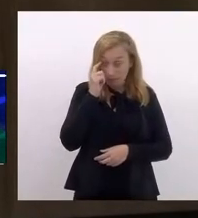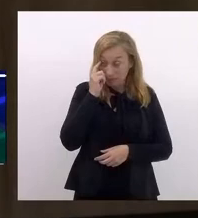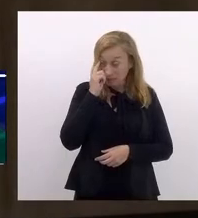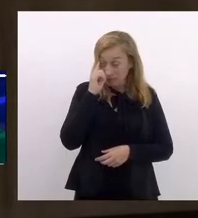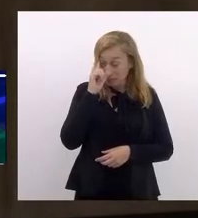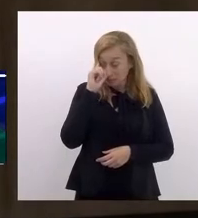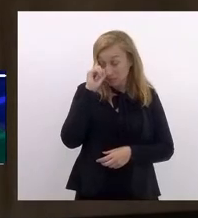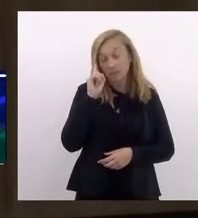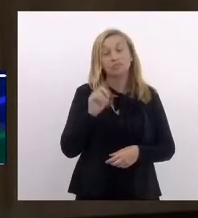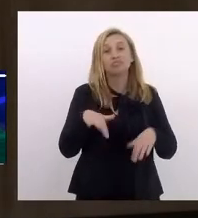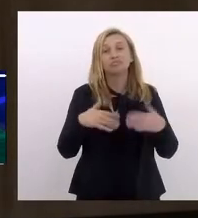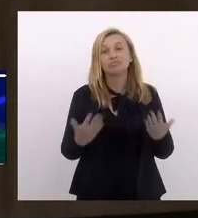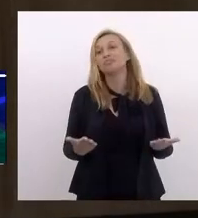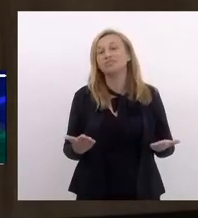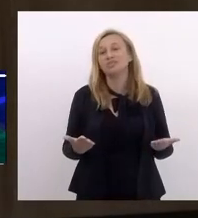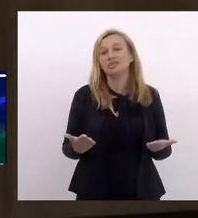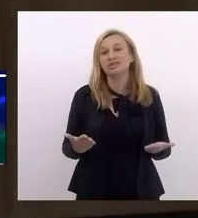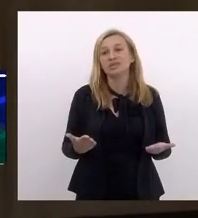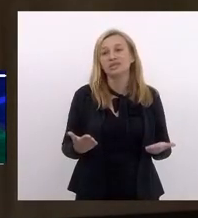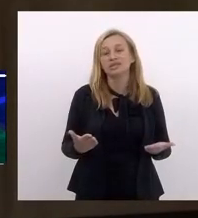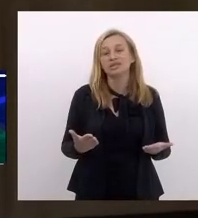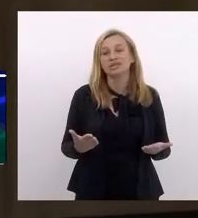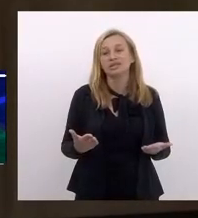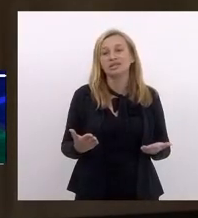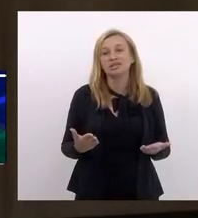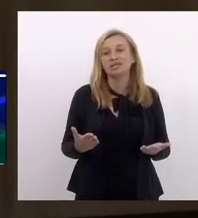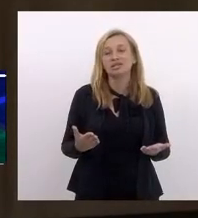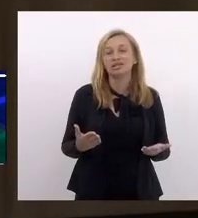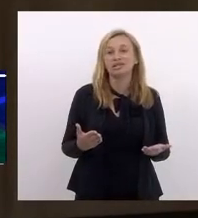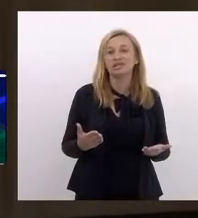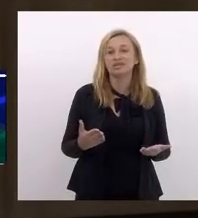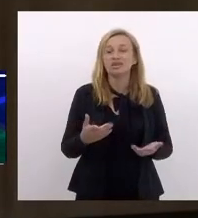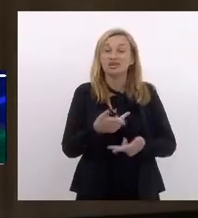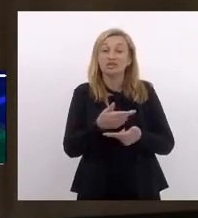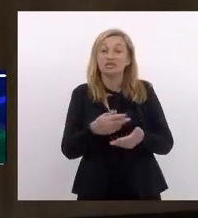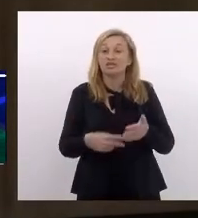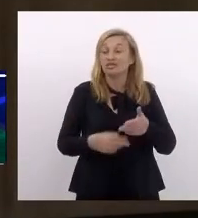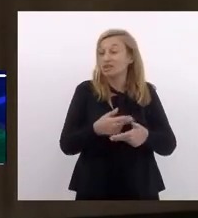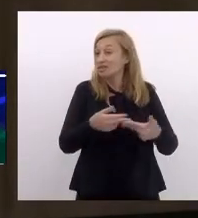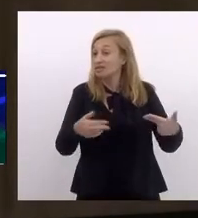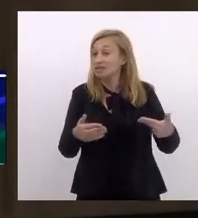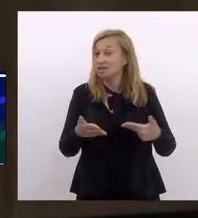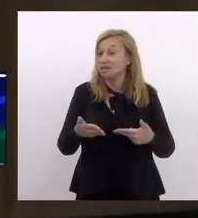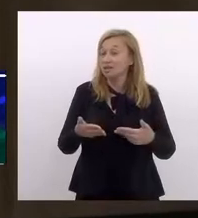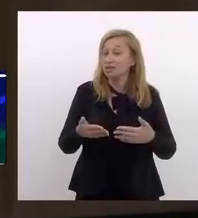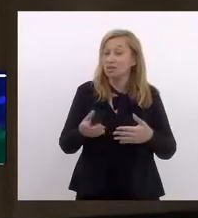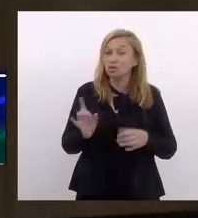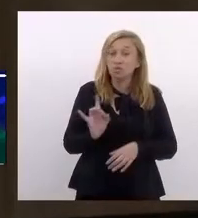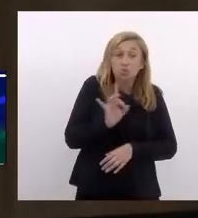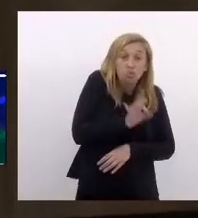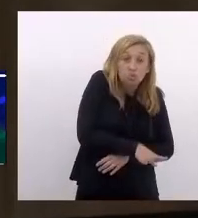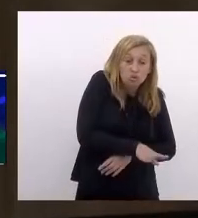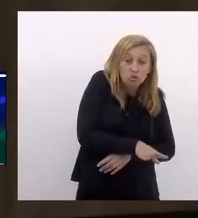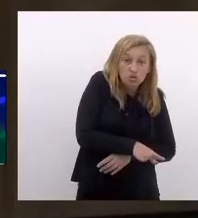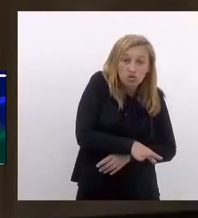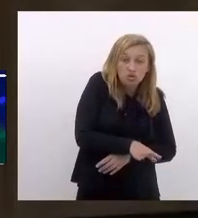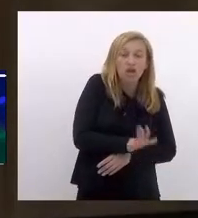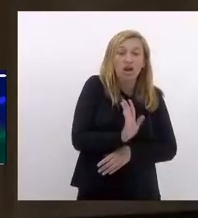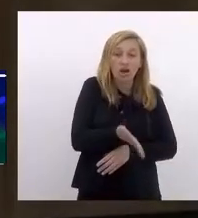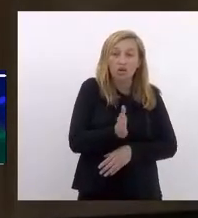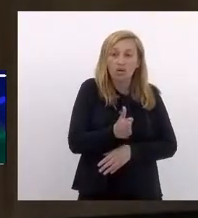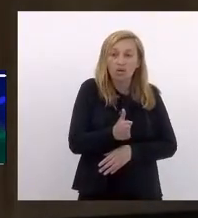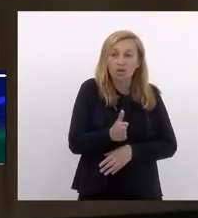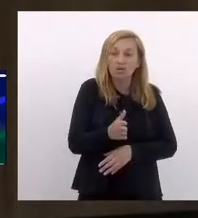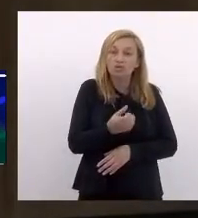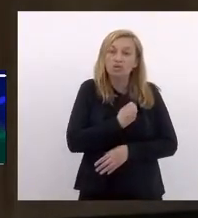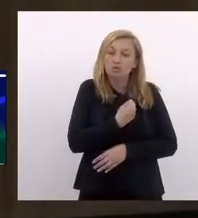astroturismo. Então, é colocar a gente que está em tantas vezes lá atrás nos rankings, né, pelo menos